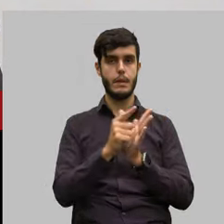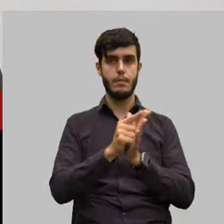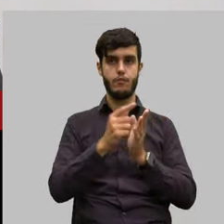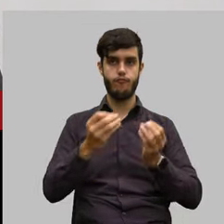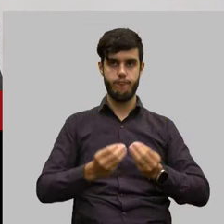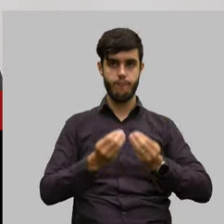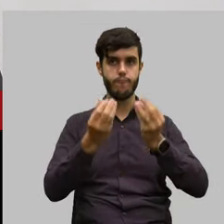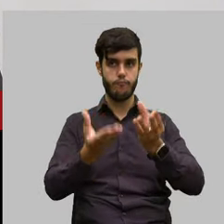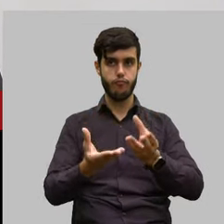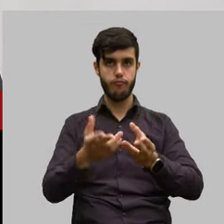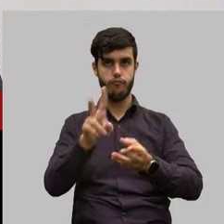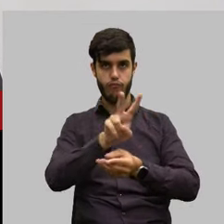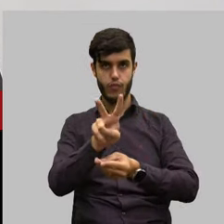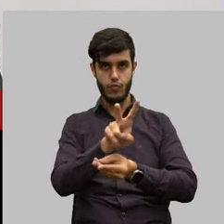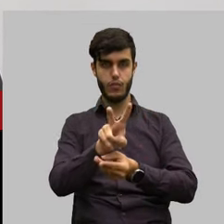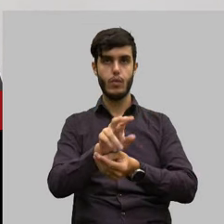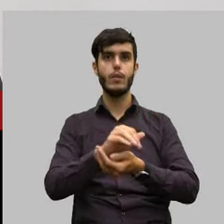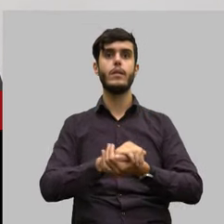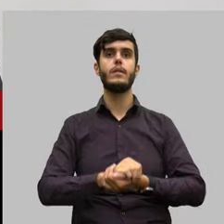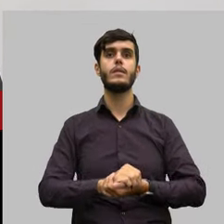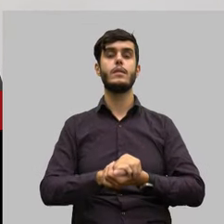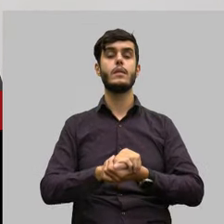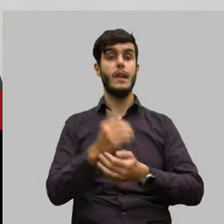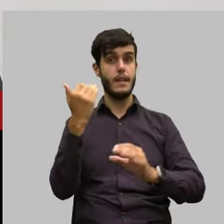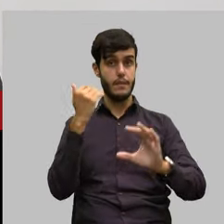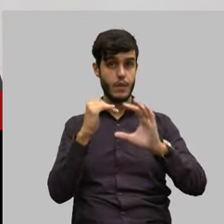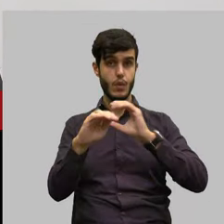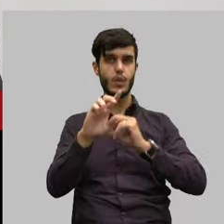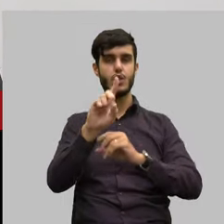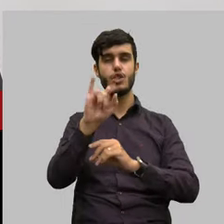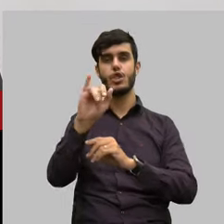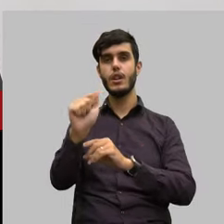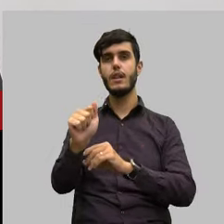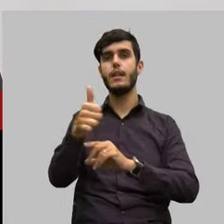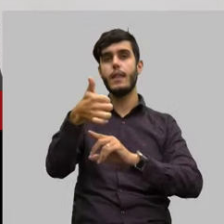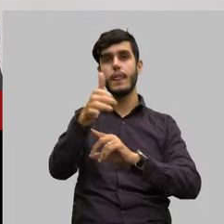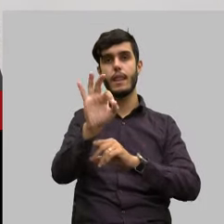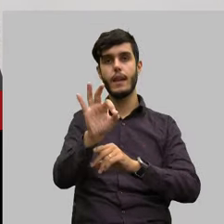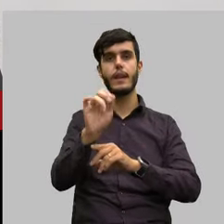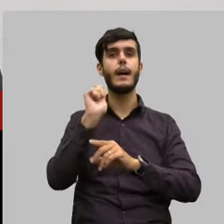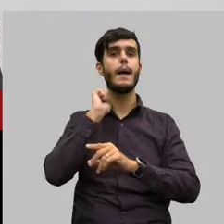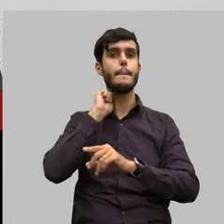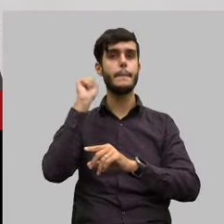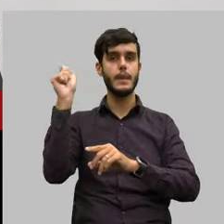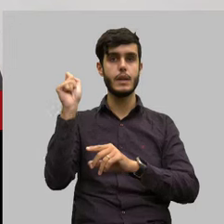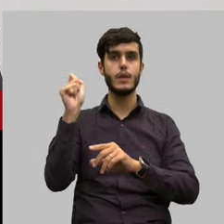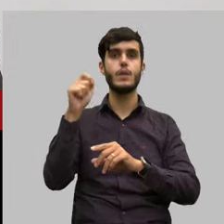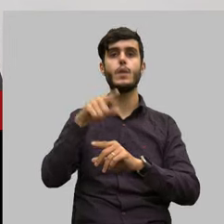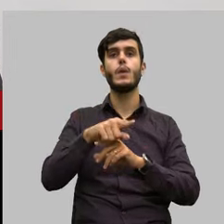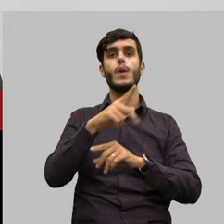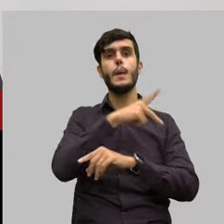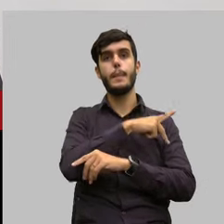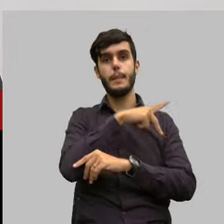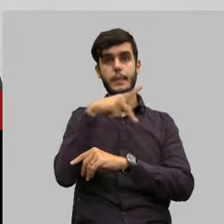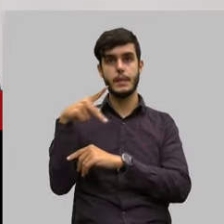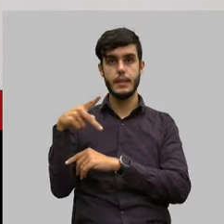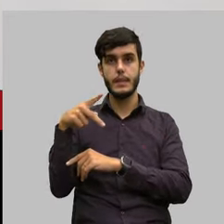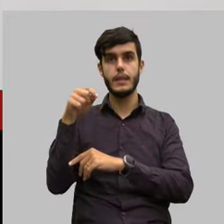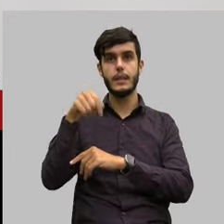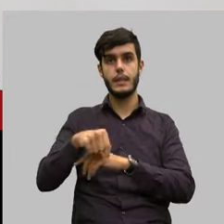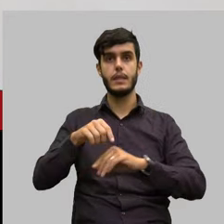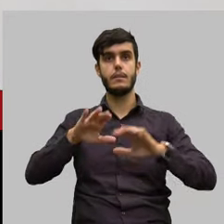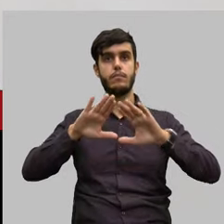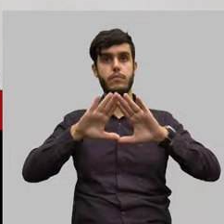o secretário foram enviados no dia 10 de Abril pelo senhor presidente desta casa o